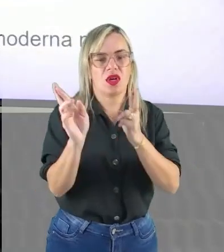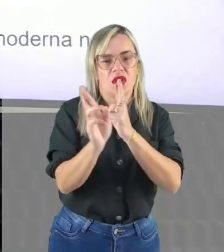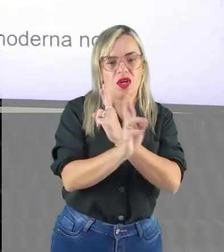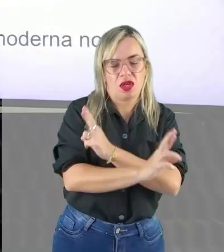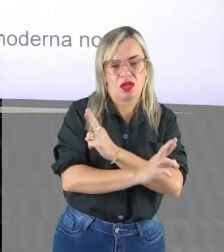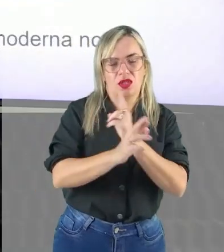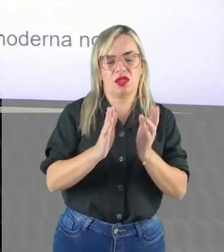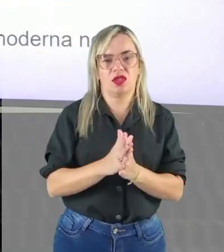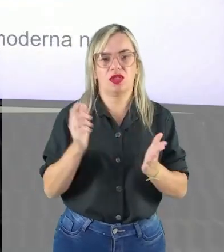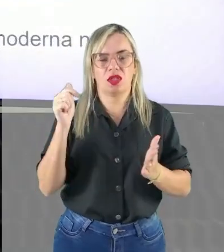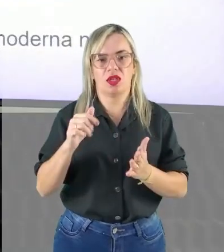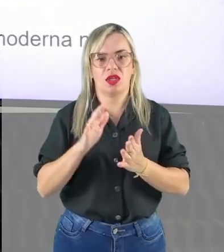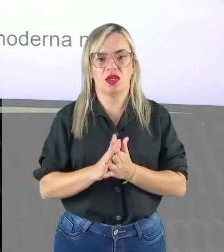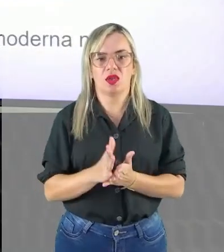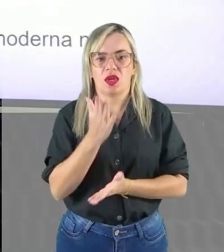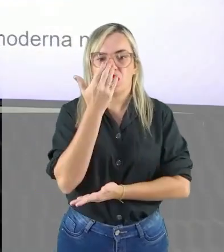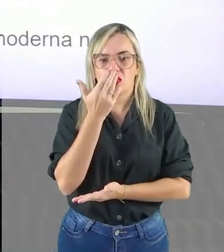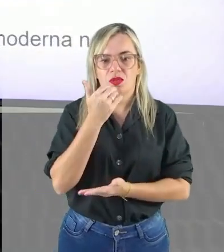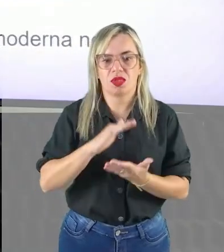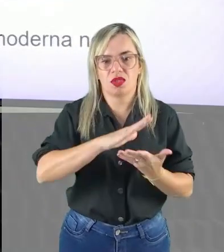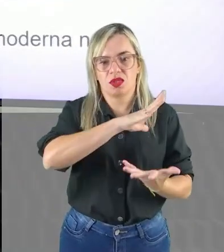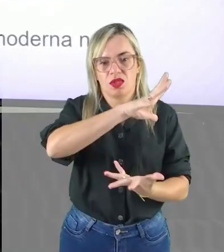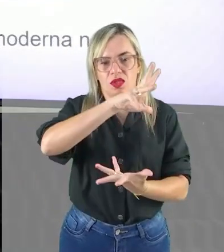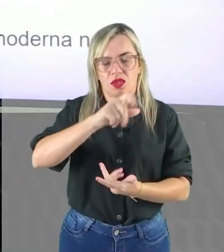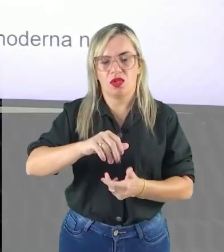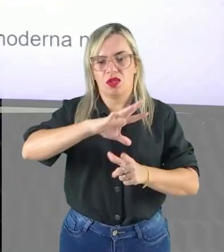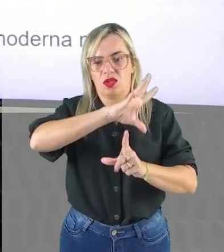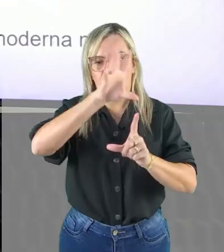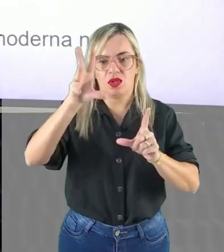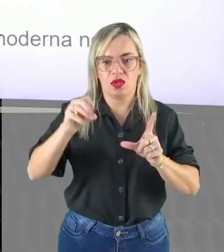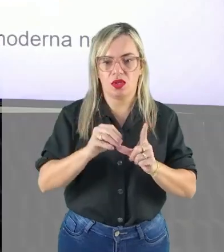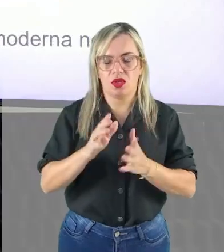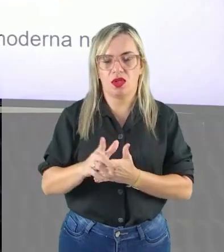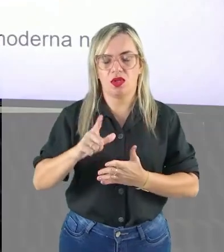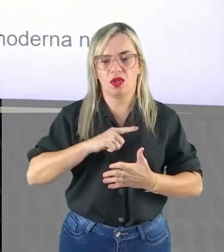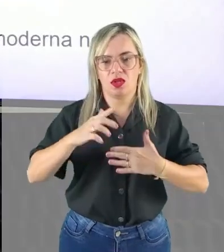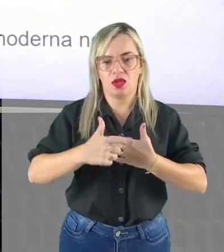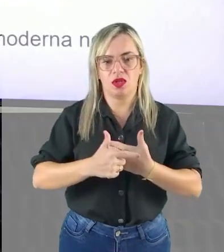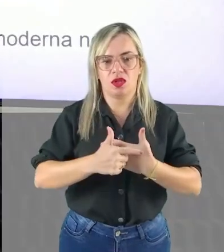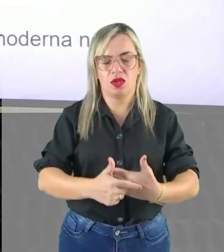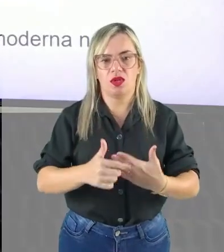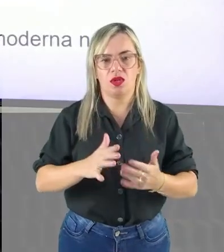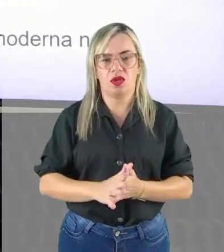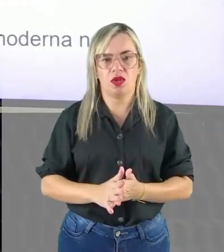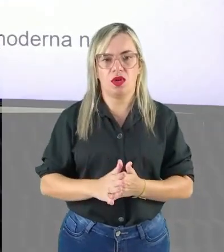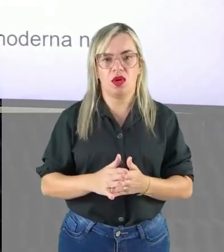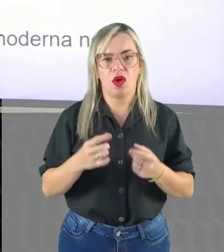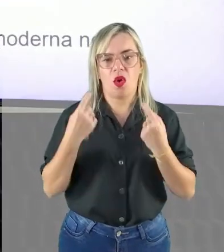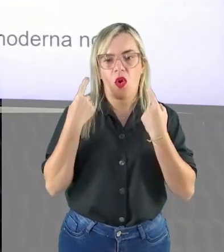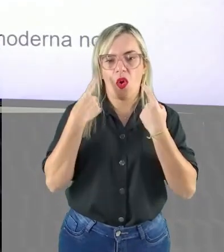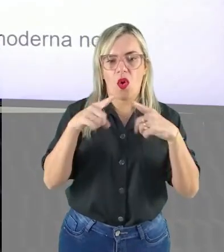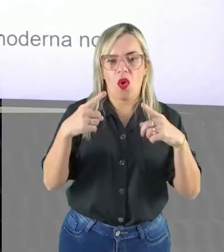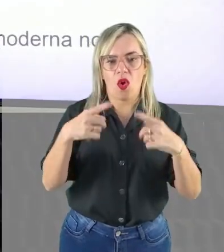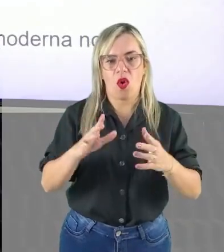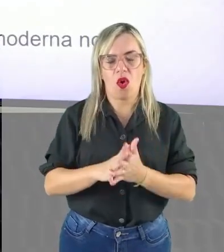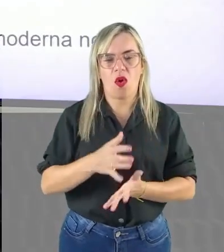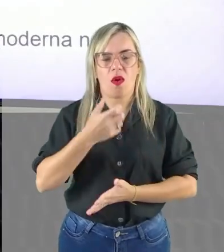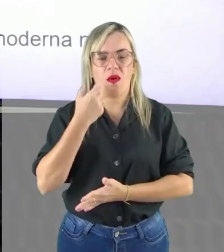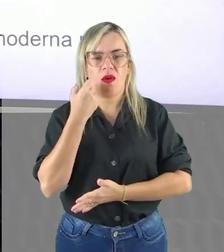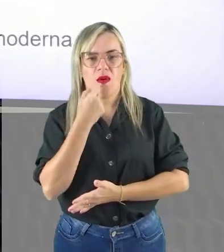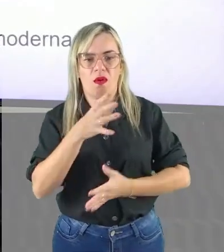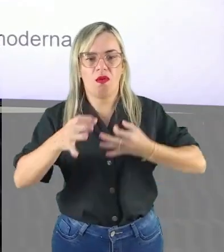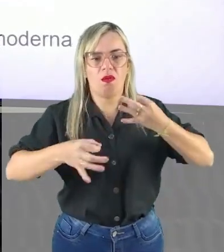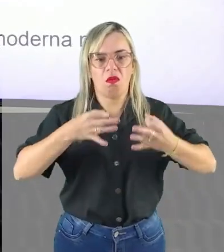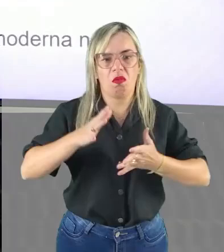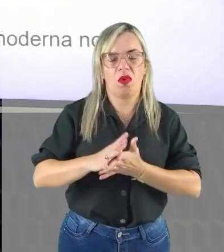vamos aqui à questão. A charge tem a função de denunciar ironicamente. Ainda há pouco eu falei sobre isso,